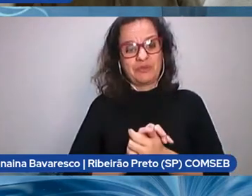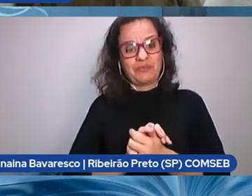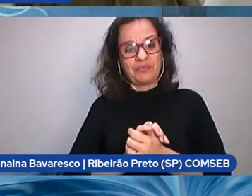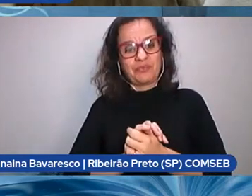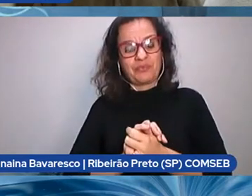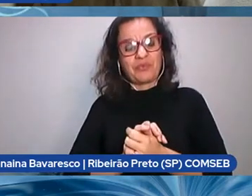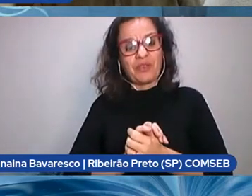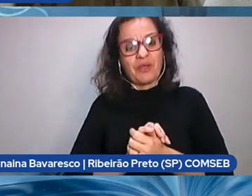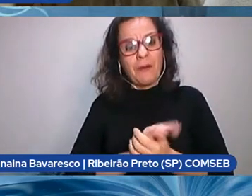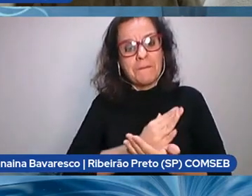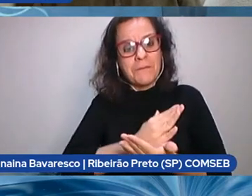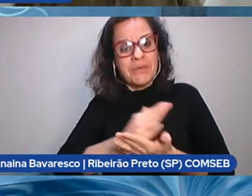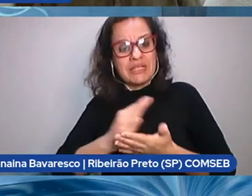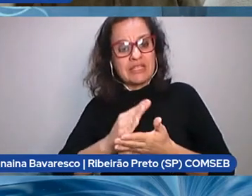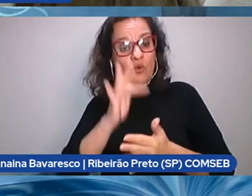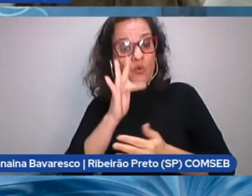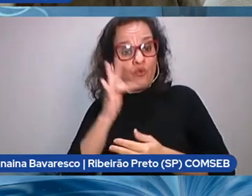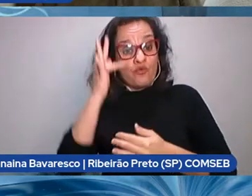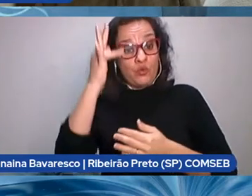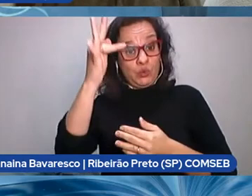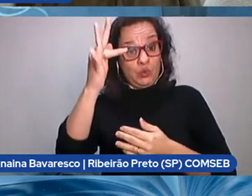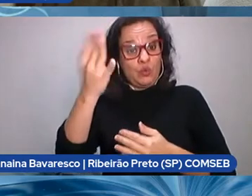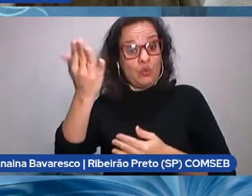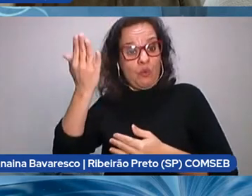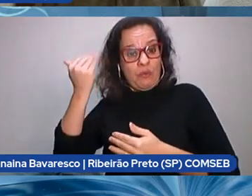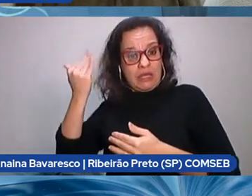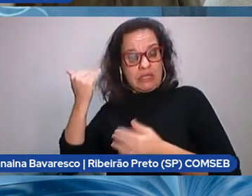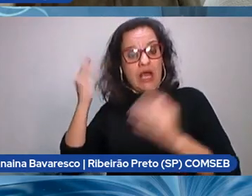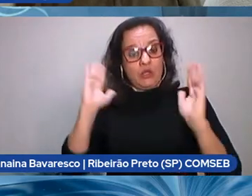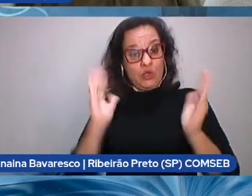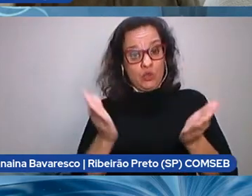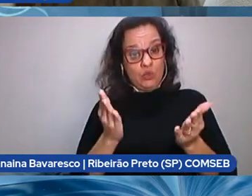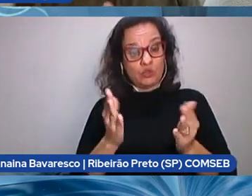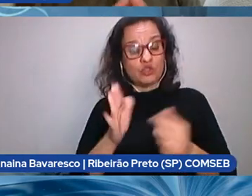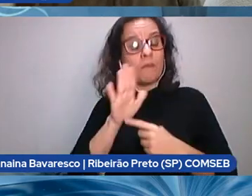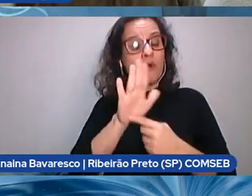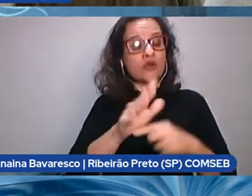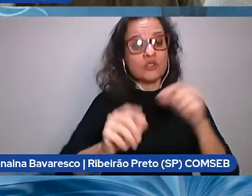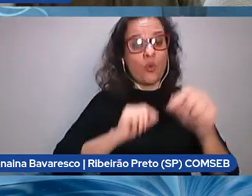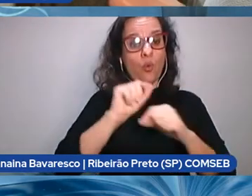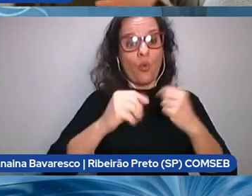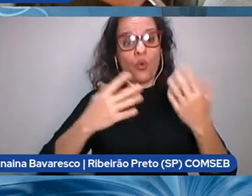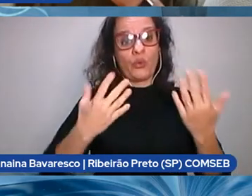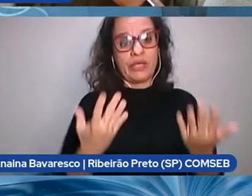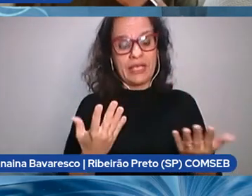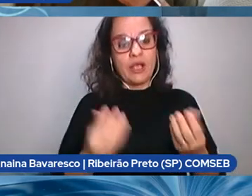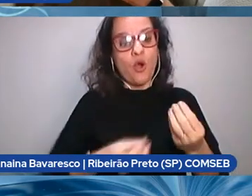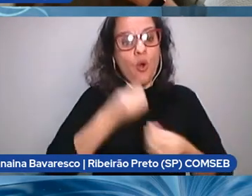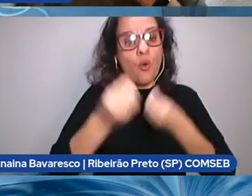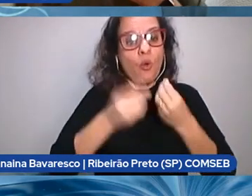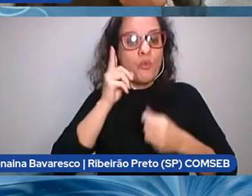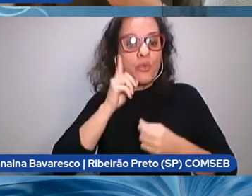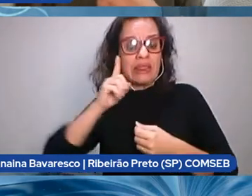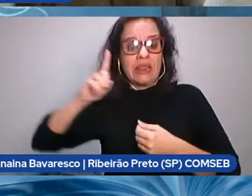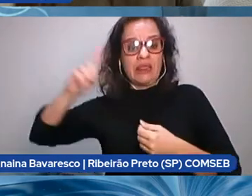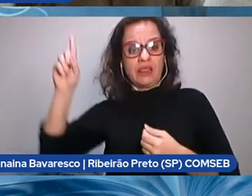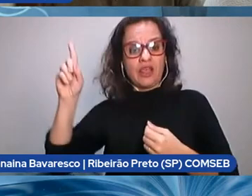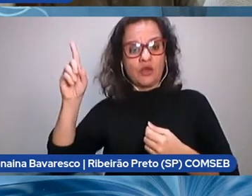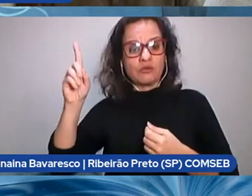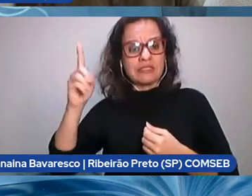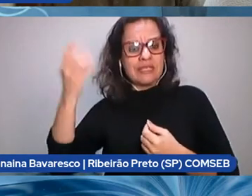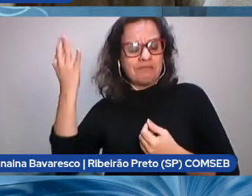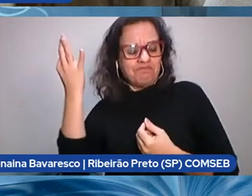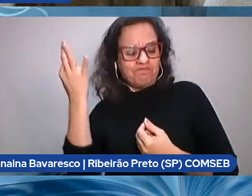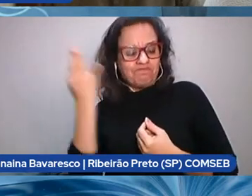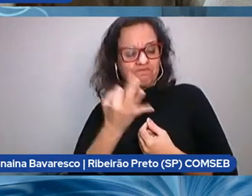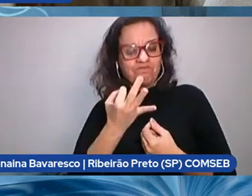passado e futuro são o presente. Então, isso mostra, digamos assim, como Deus, ele é exatamente isso